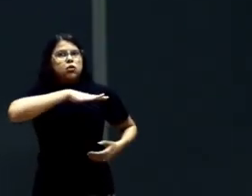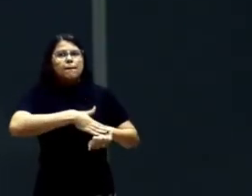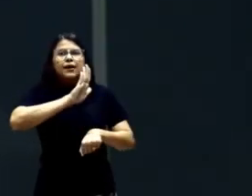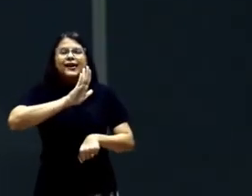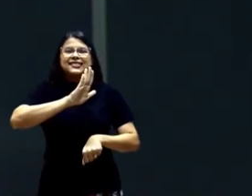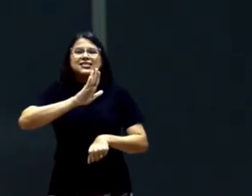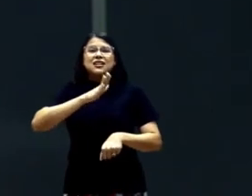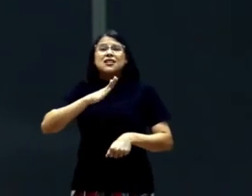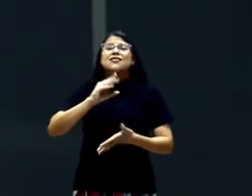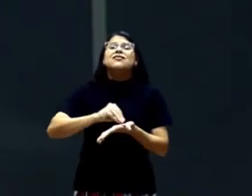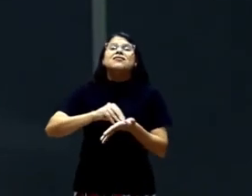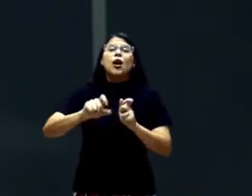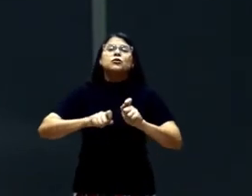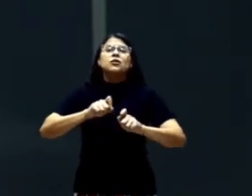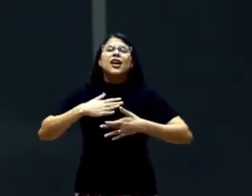insatisfeitos,